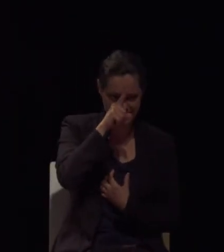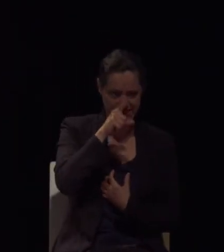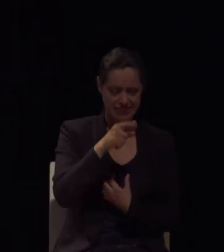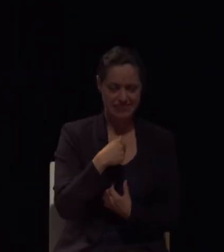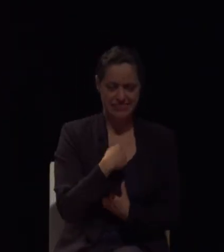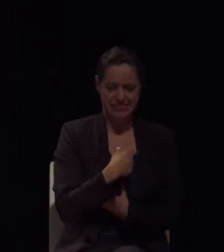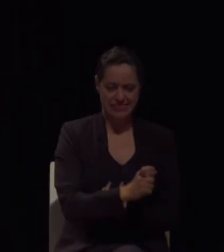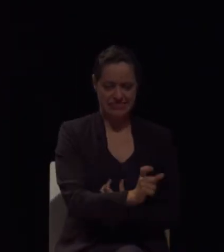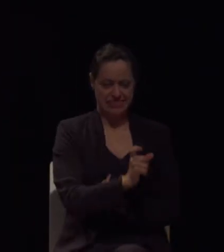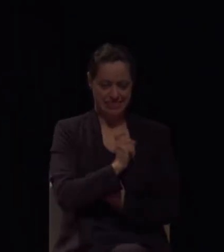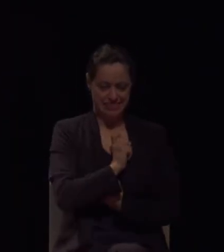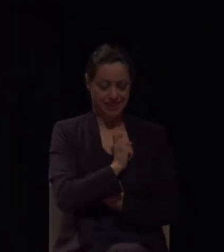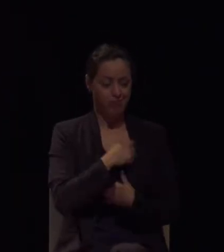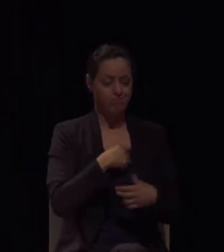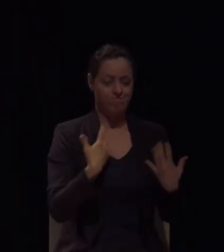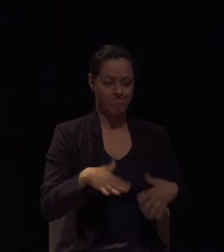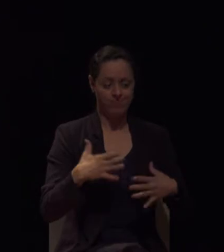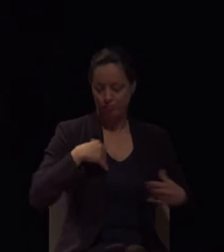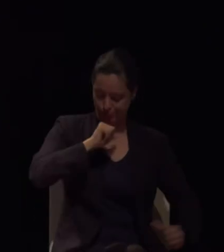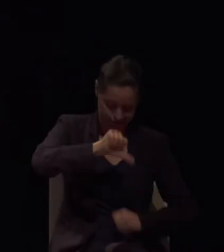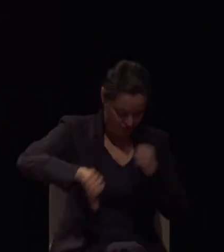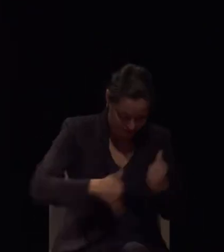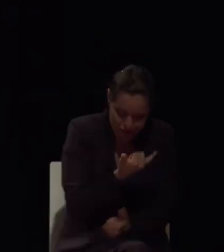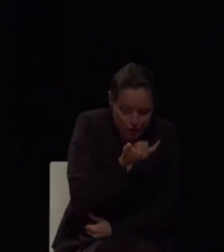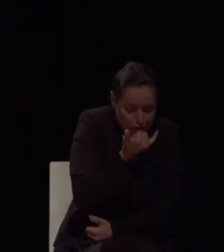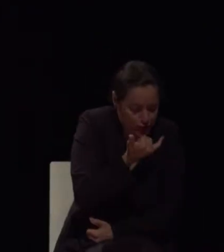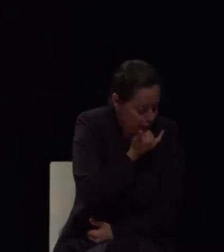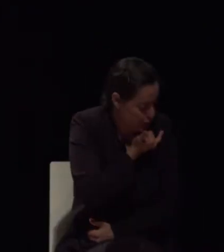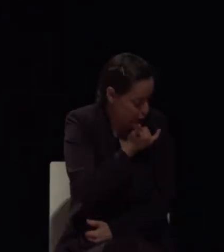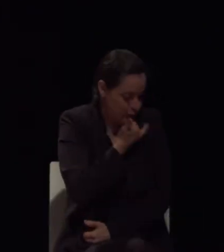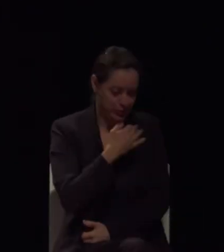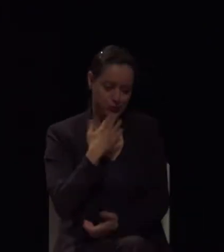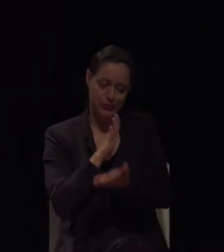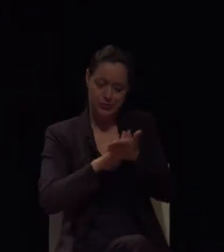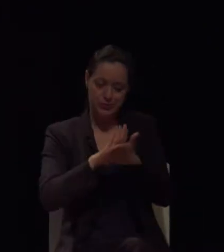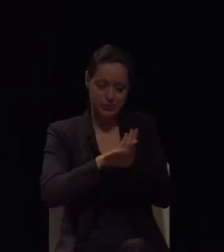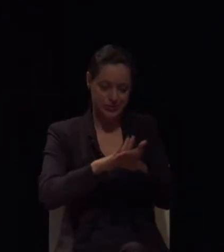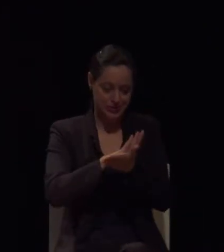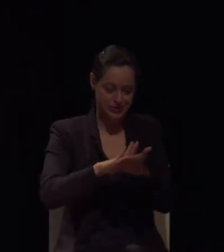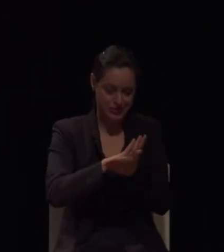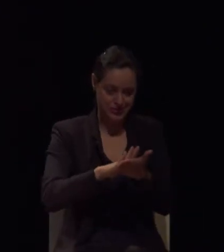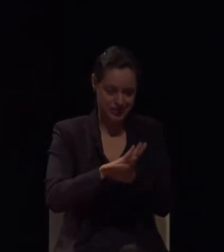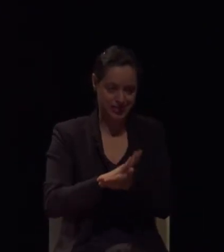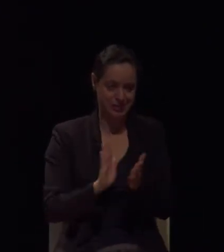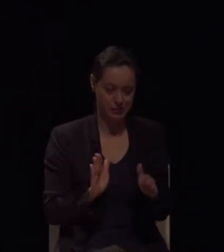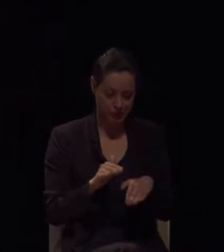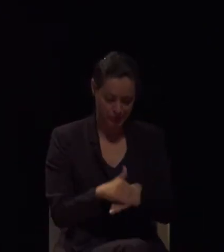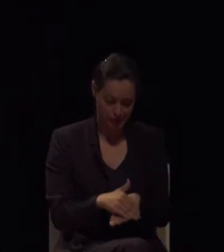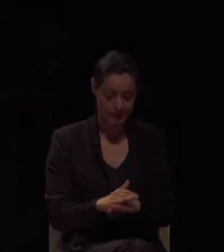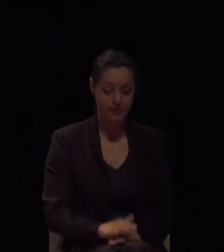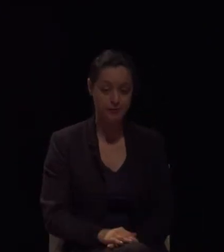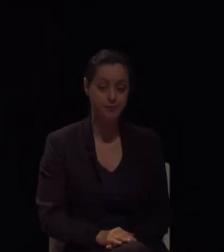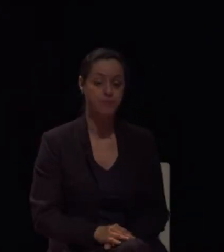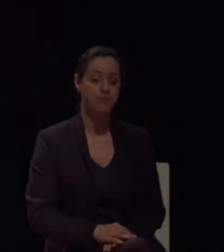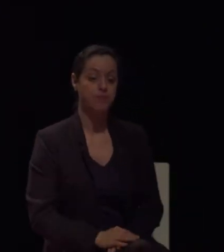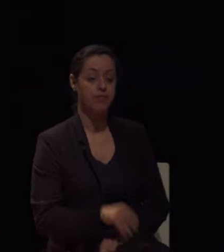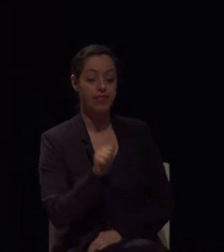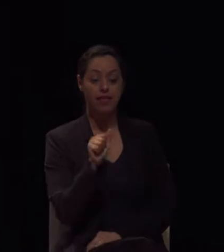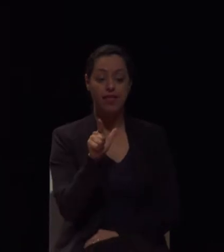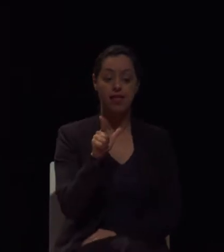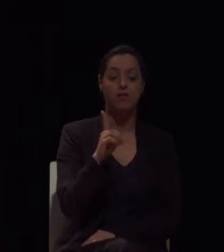embora eu acho que não tá aí a foto mas pode deixar essa a dona alda ela começou a me